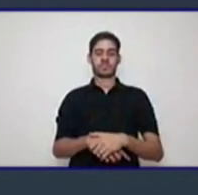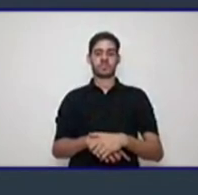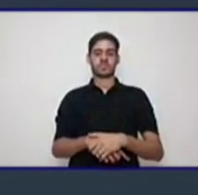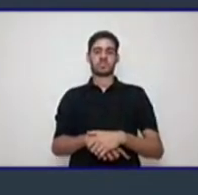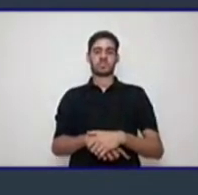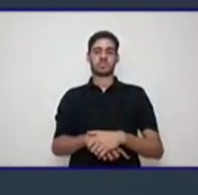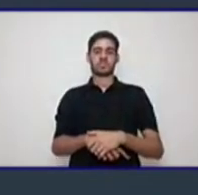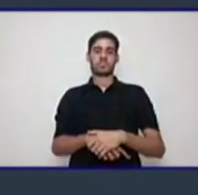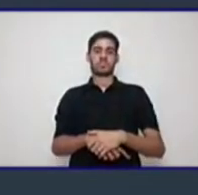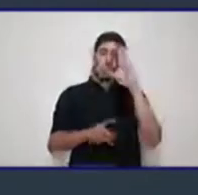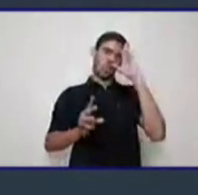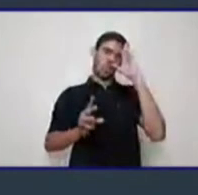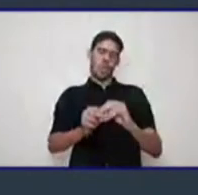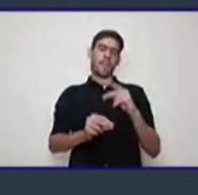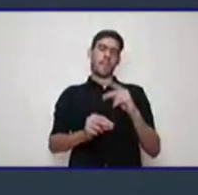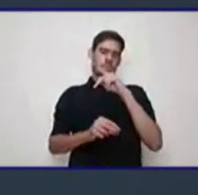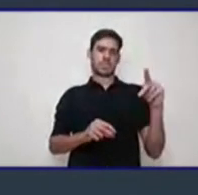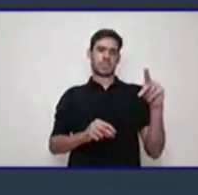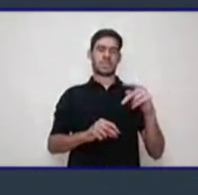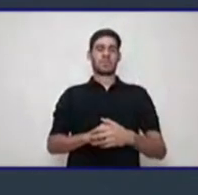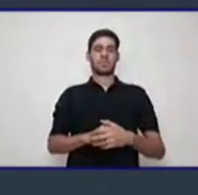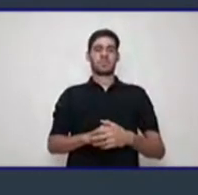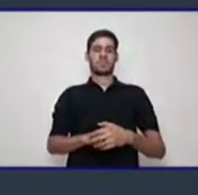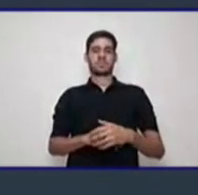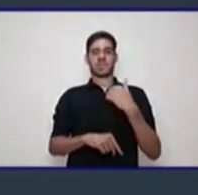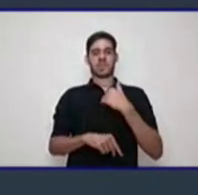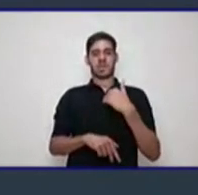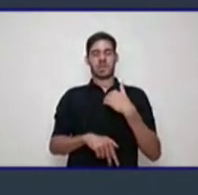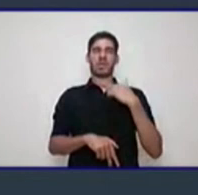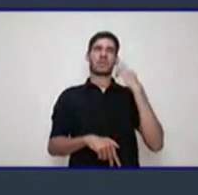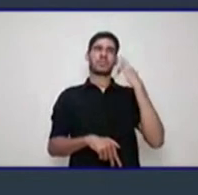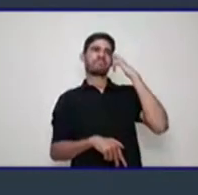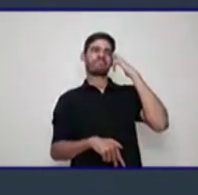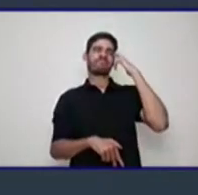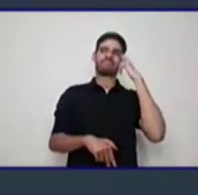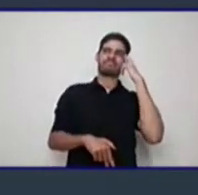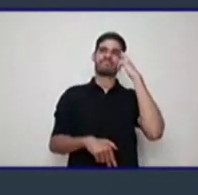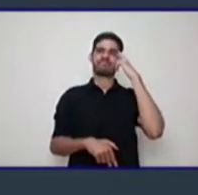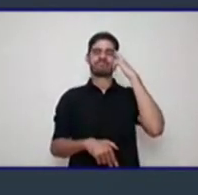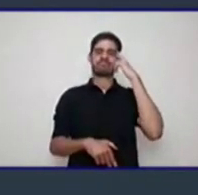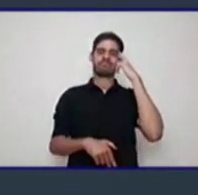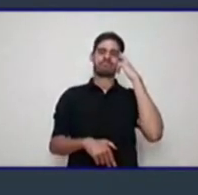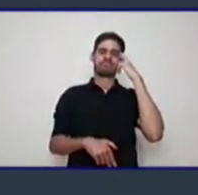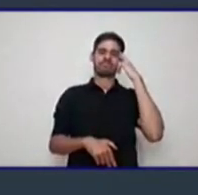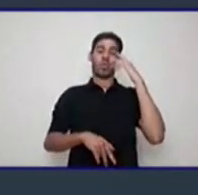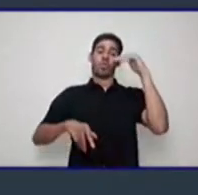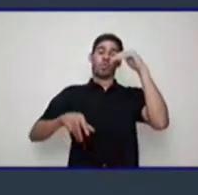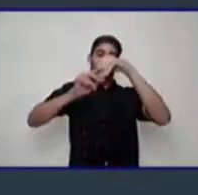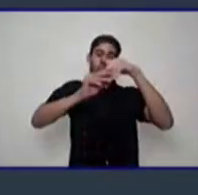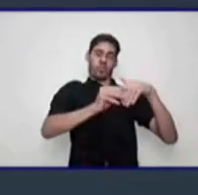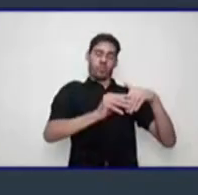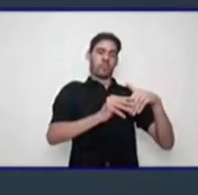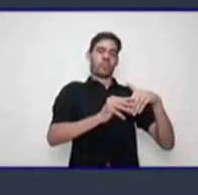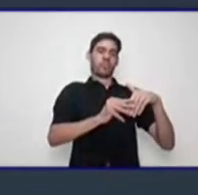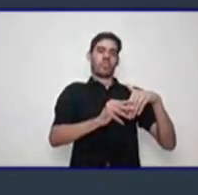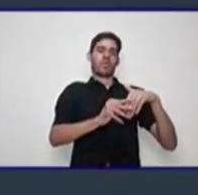Serei breve, senhor presidente. Eu refleti sobre os votos que se